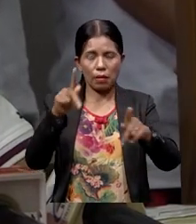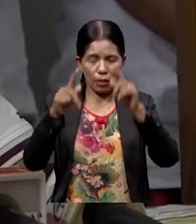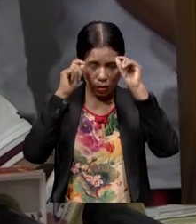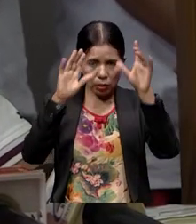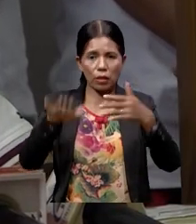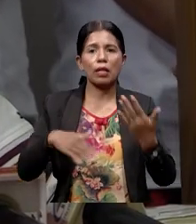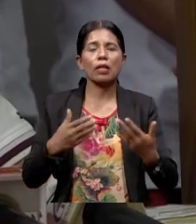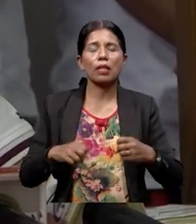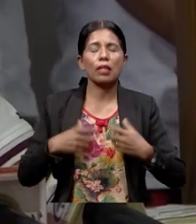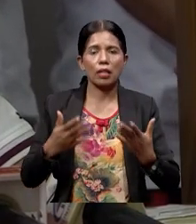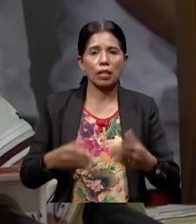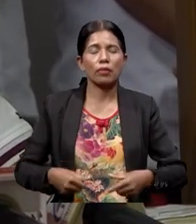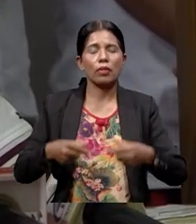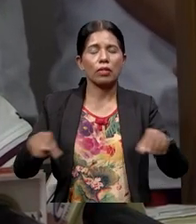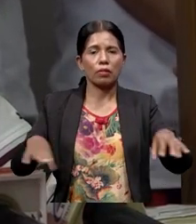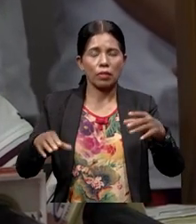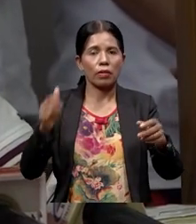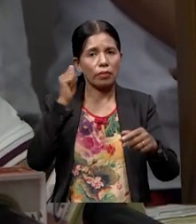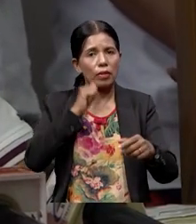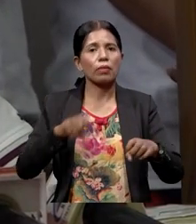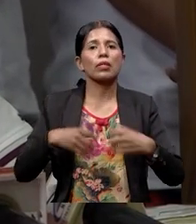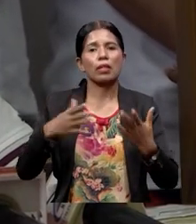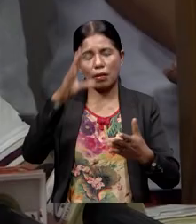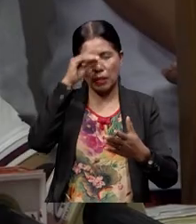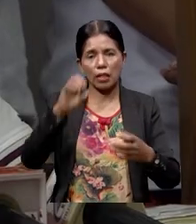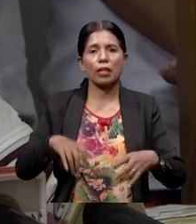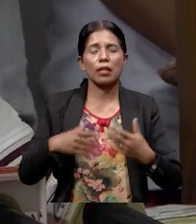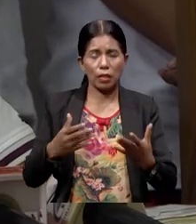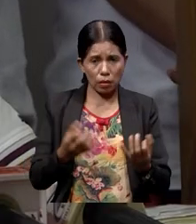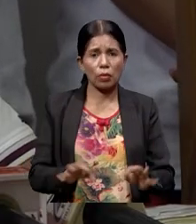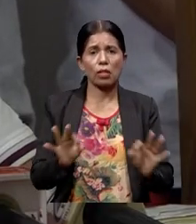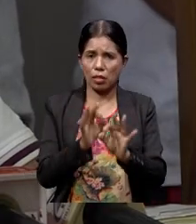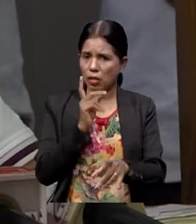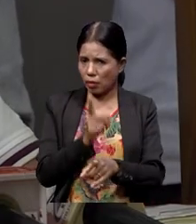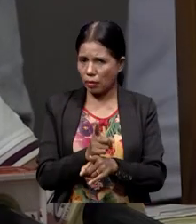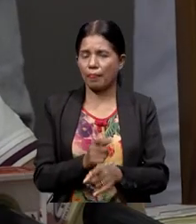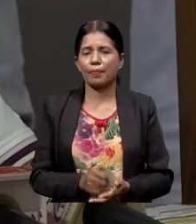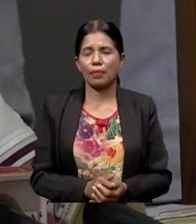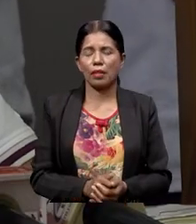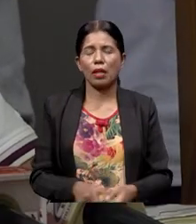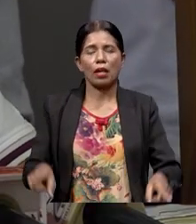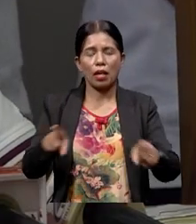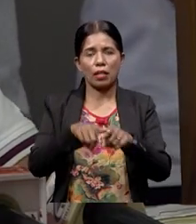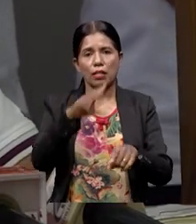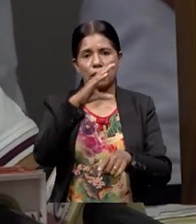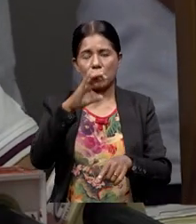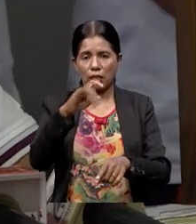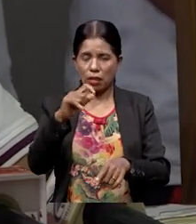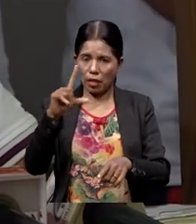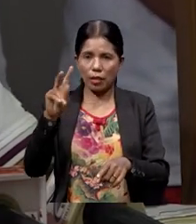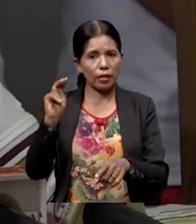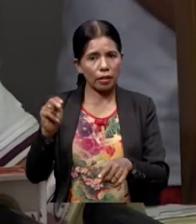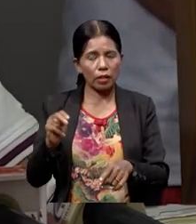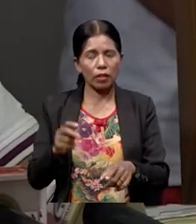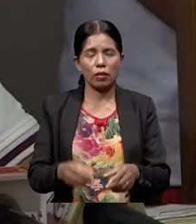Mana hira, feto hira, estrangeiro hira, serviço né, e dana importante tebes. Tanema que nessa área da Câmara do Comércio né, ou